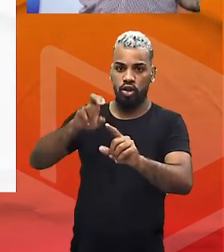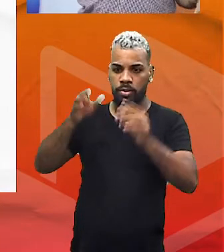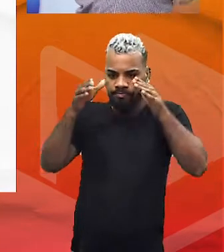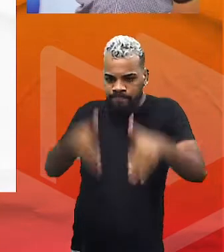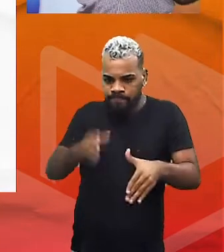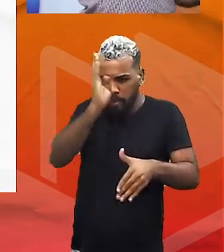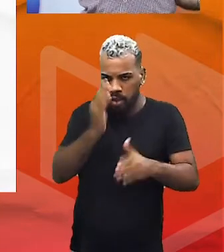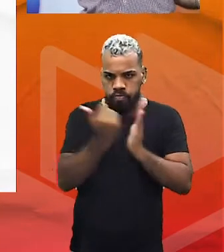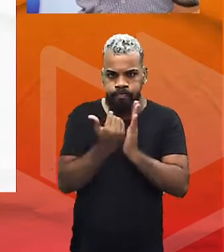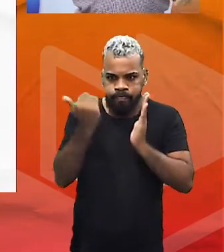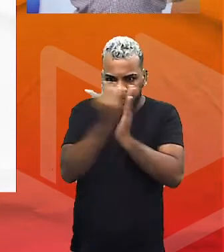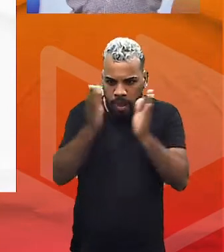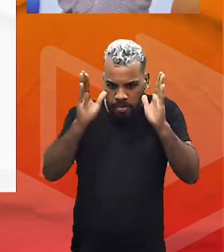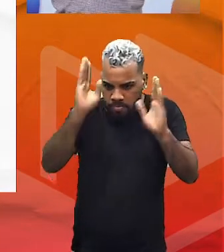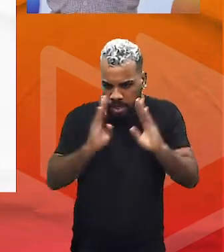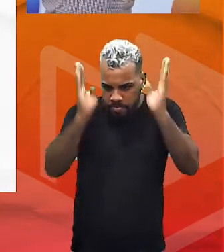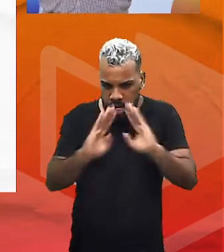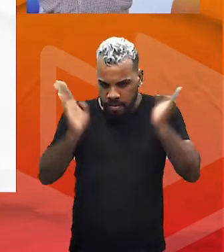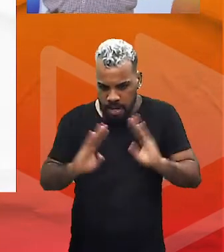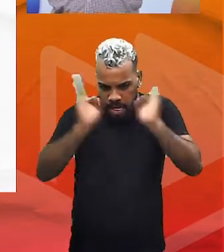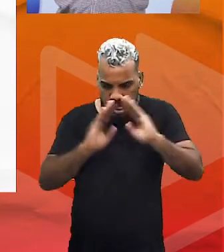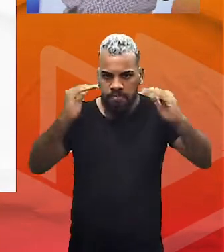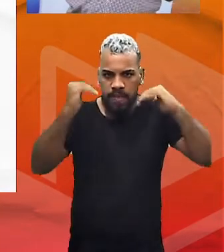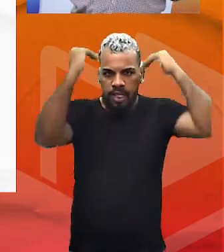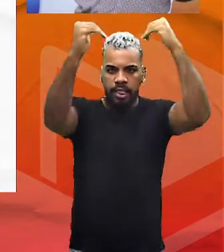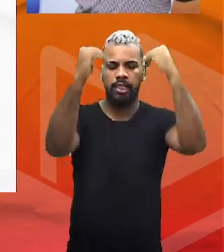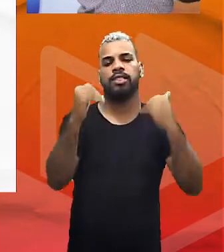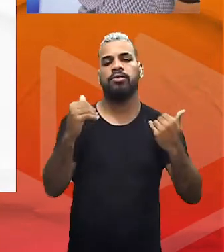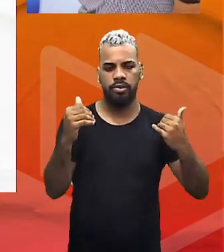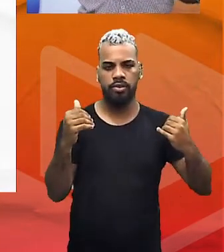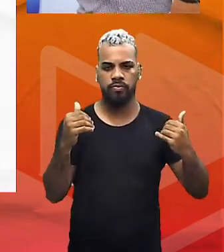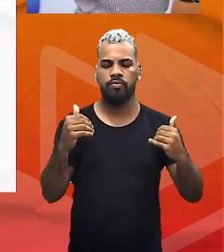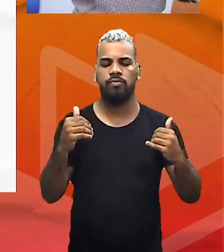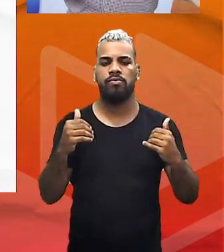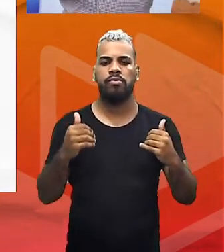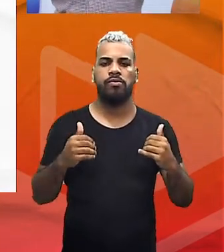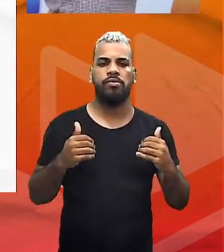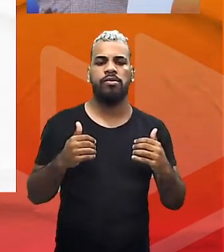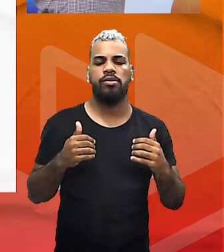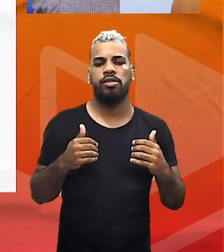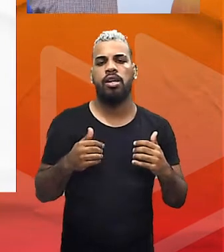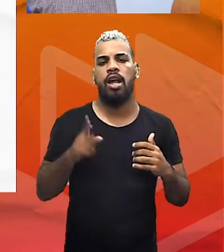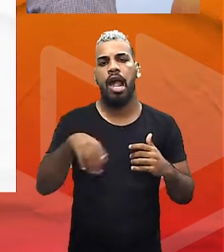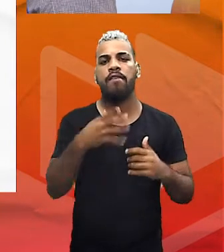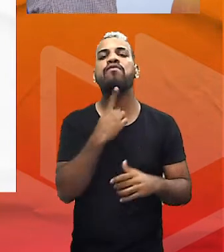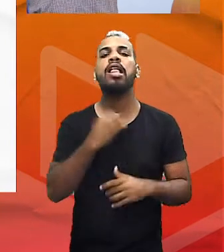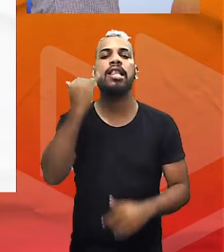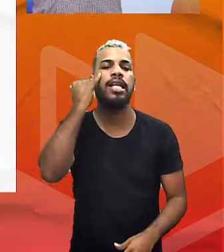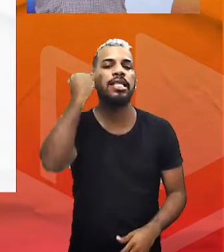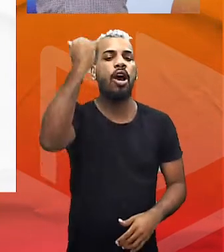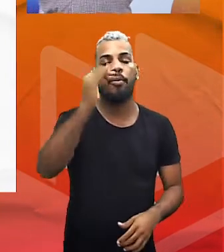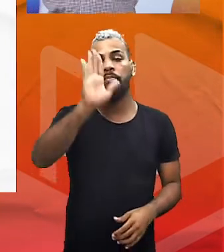nacionalismo exacerbado, do nacionalismo, não é, ideal, e aí tem uma segunda